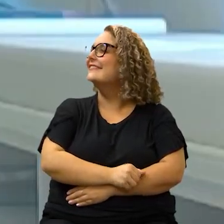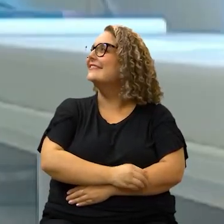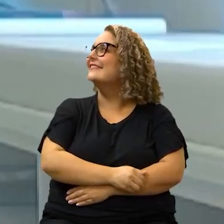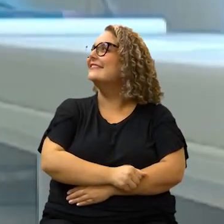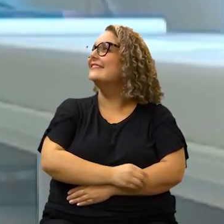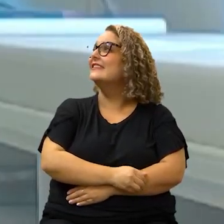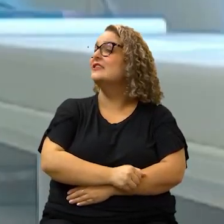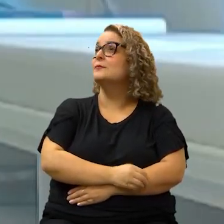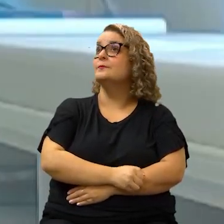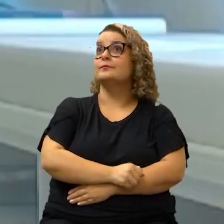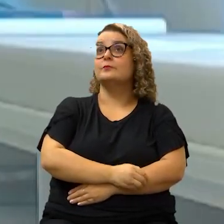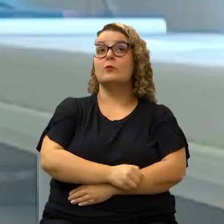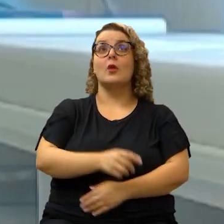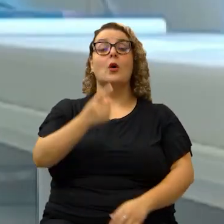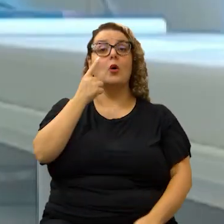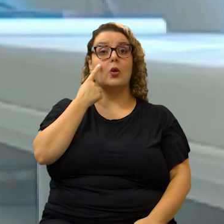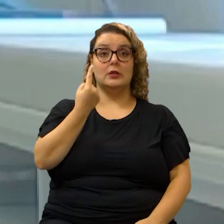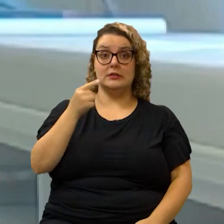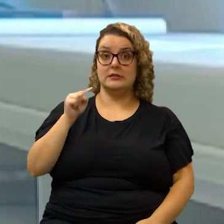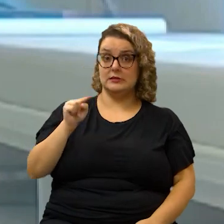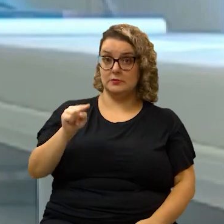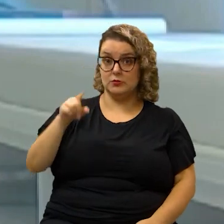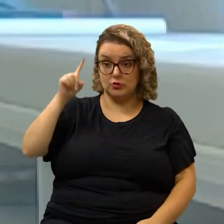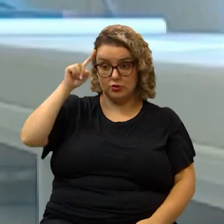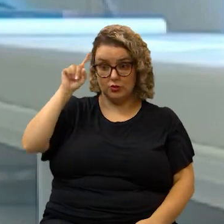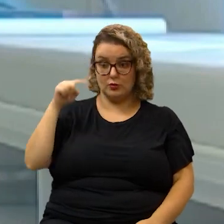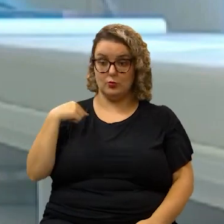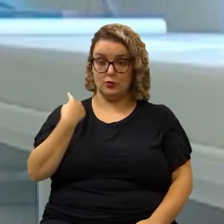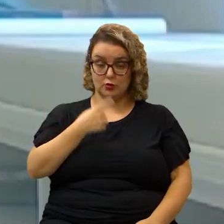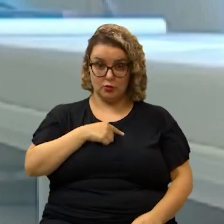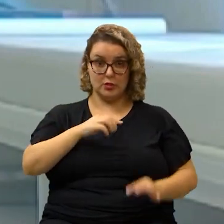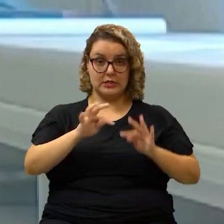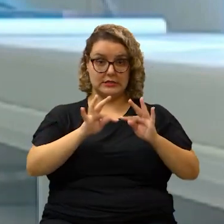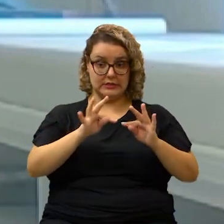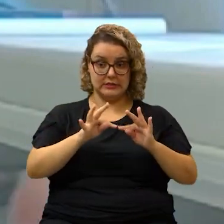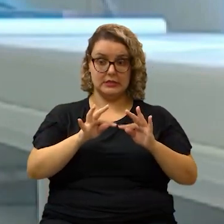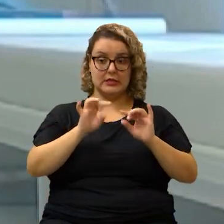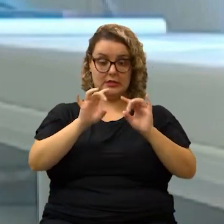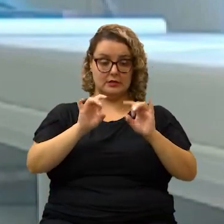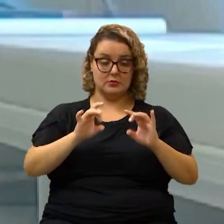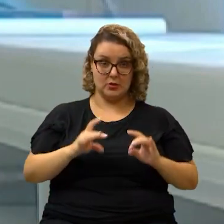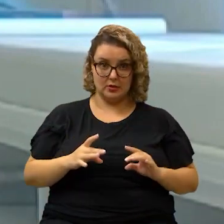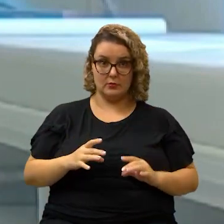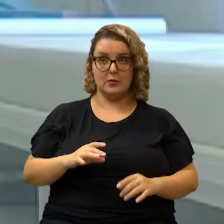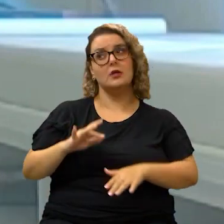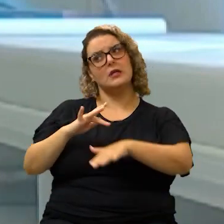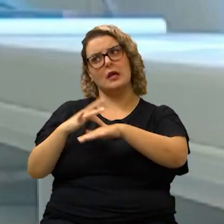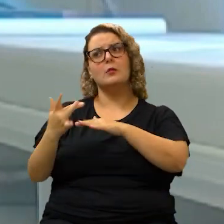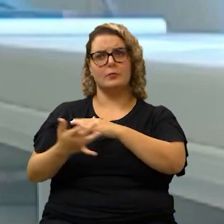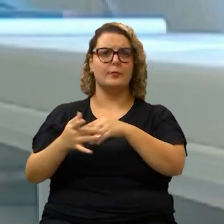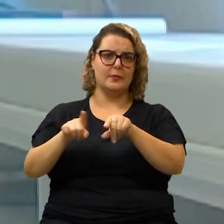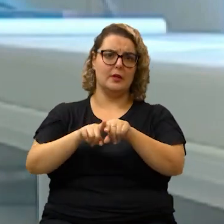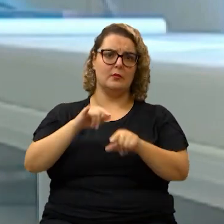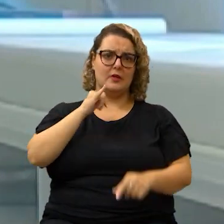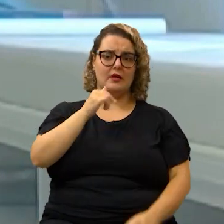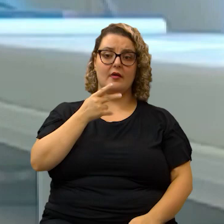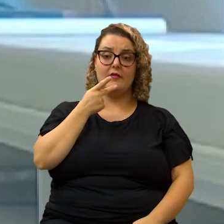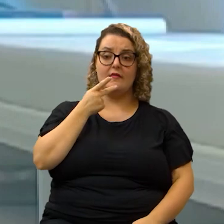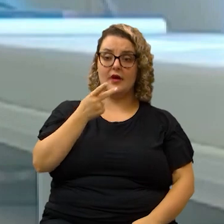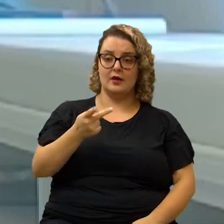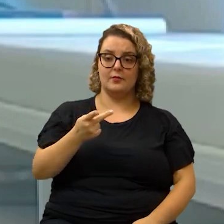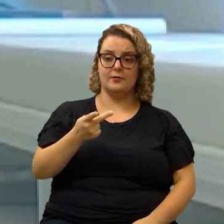Olha, esses 1000 dias, ele é chamado para nós técnicos, e muito a imprensa também